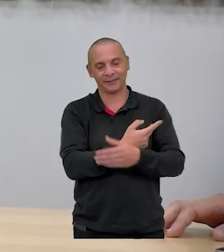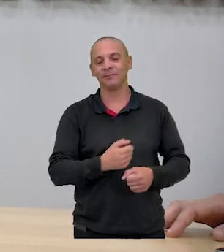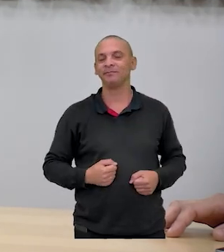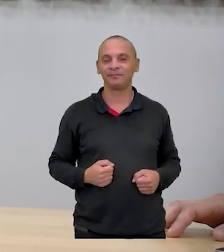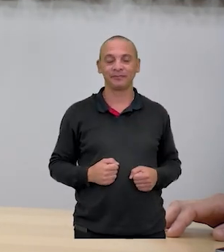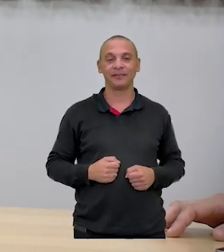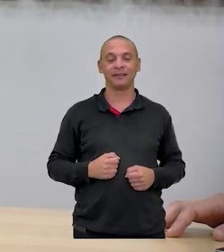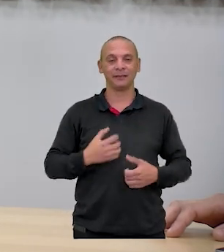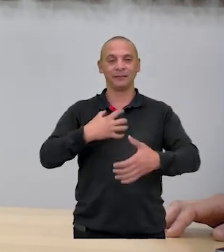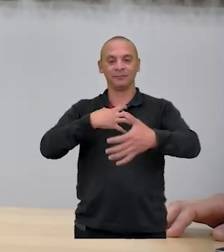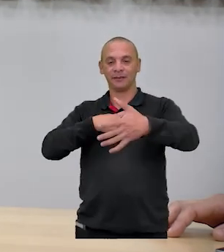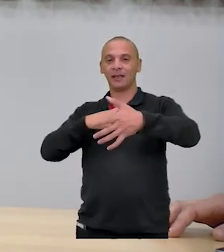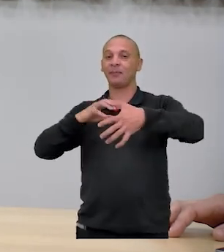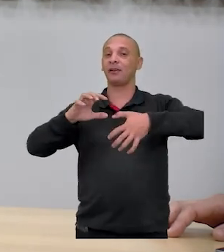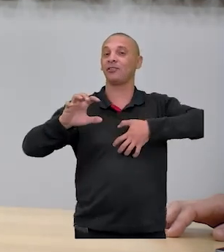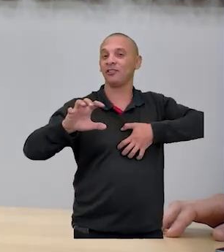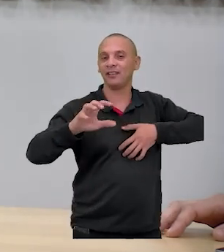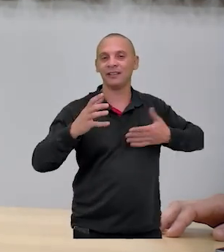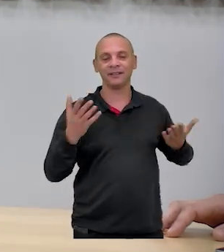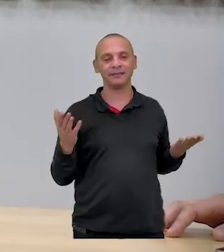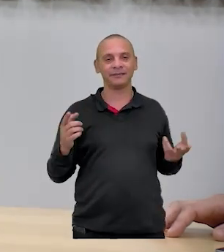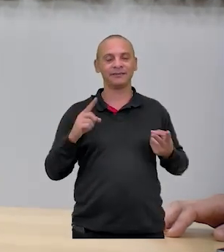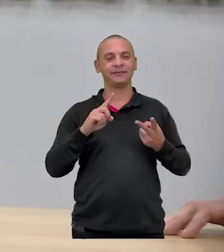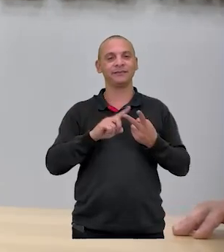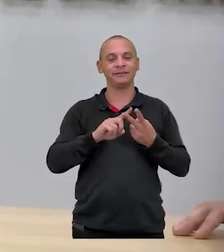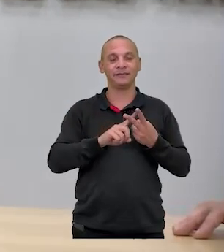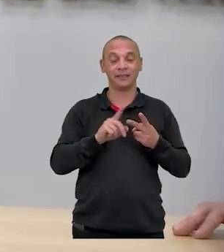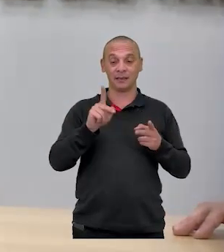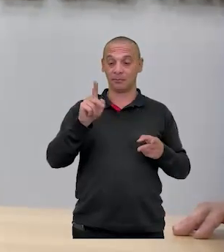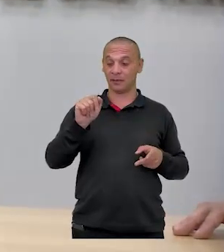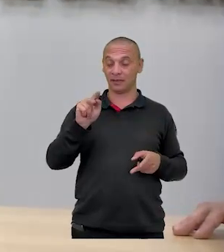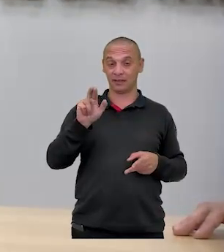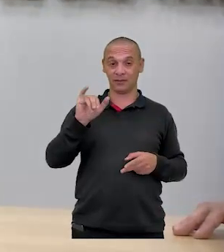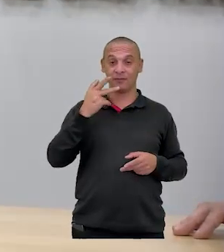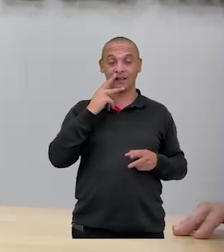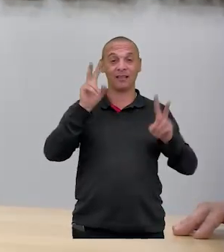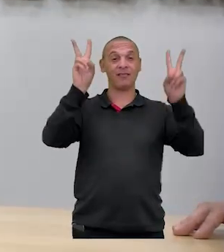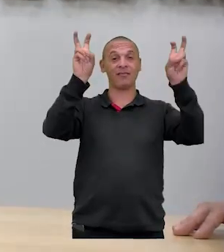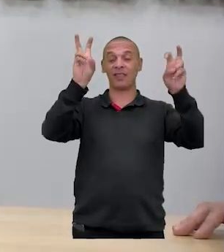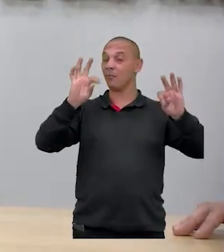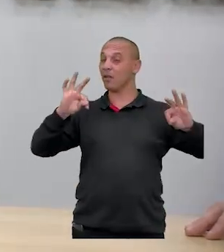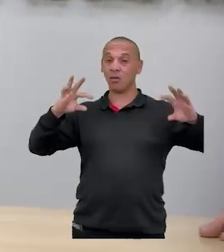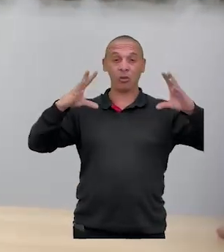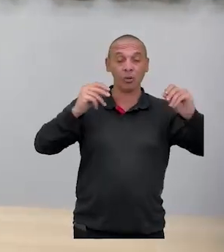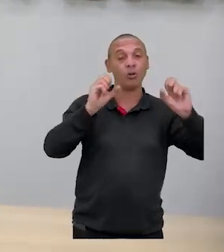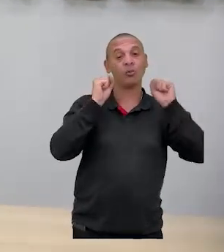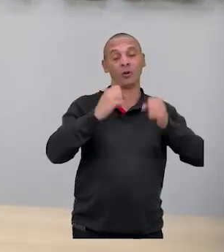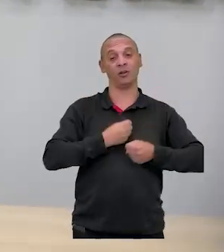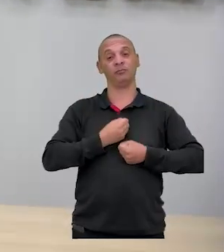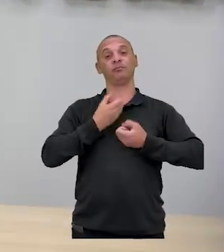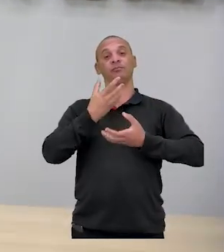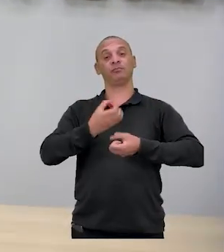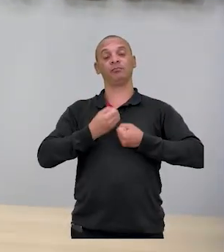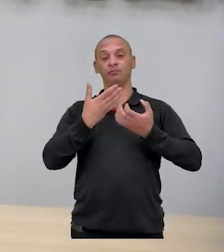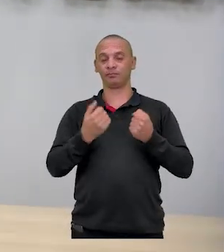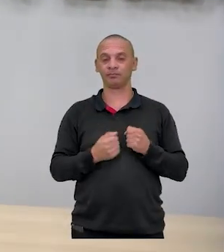Então, empatia. A professora Patrícia fala de todos os temas, tem que falar sobre tudo.